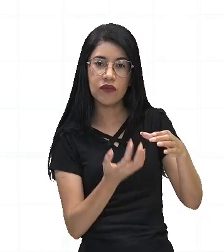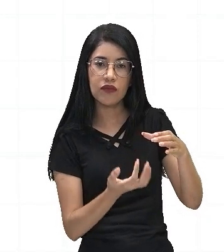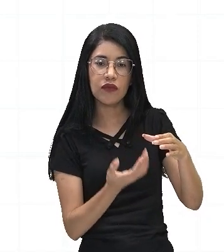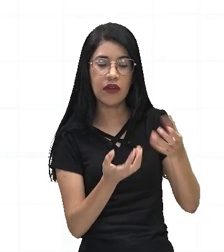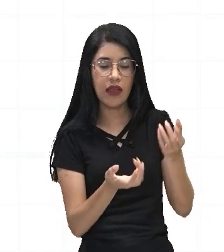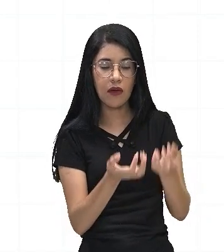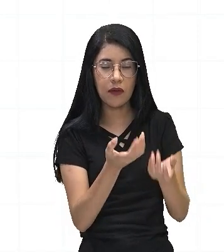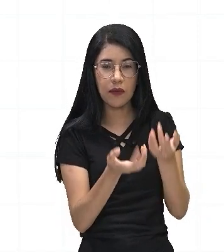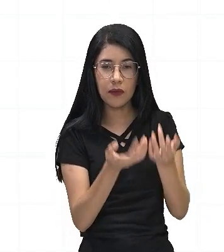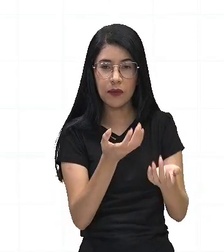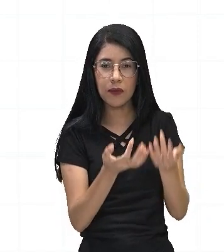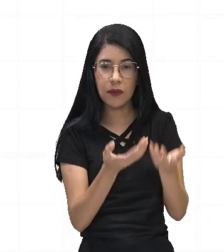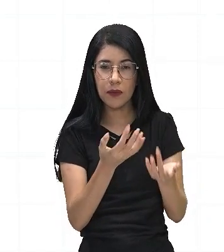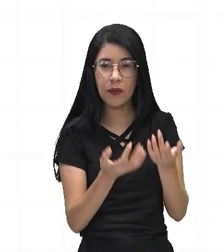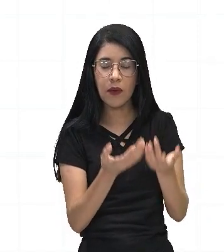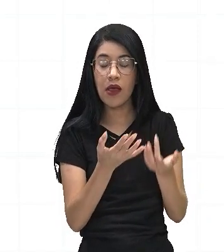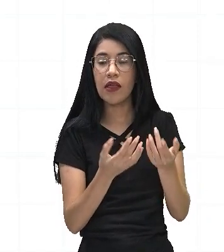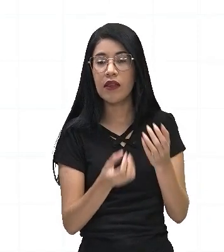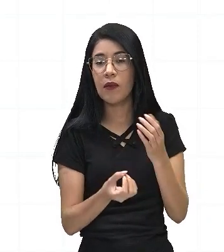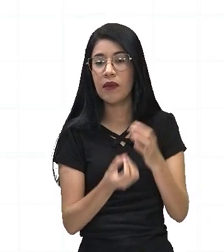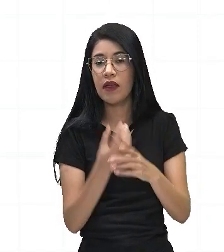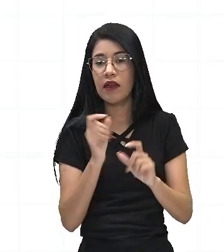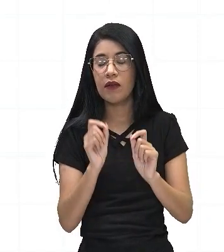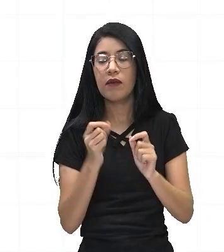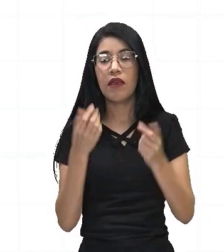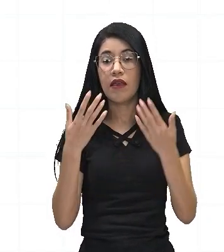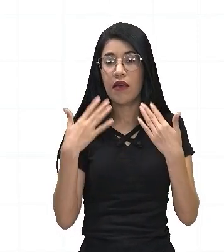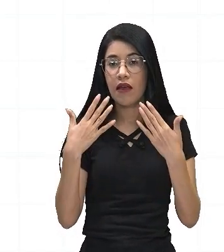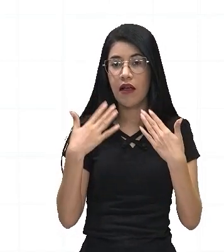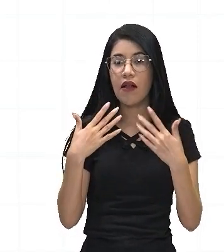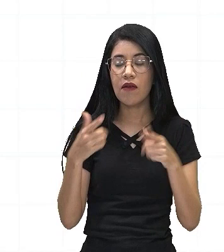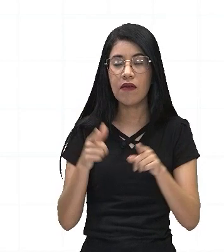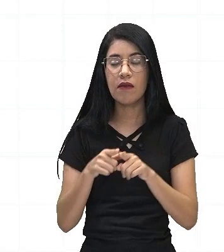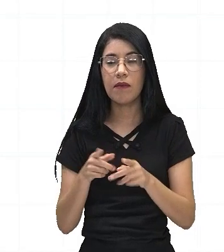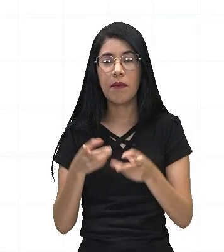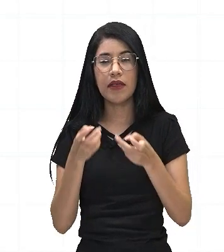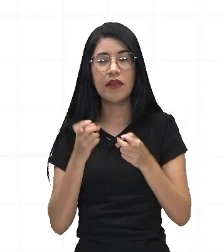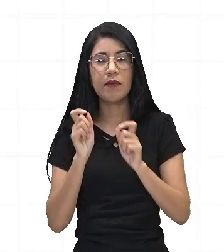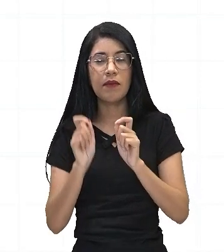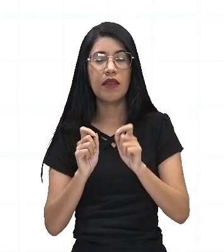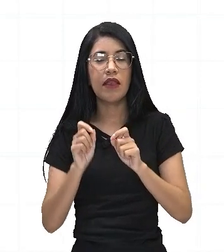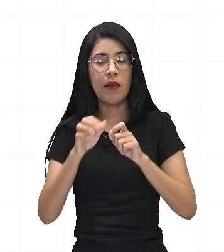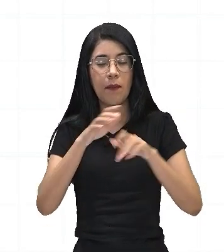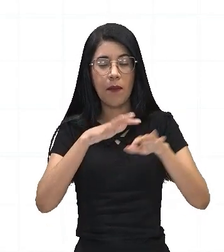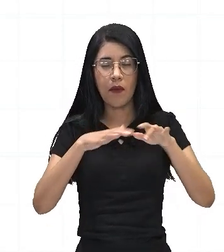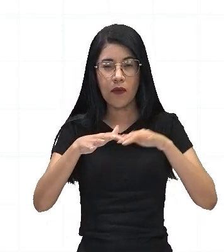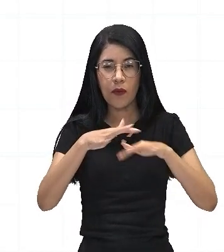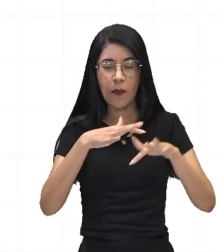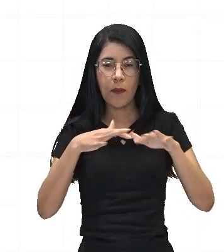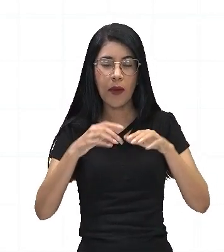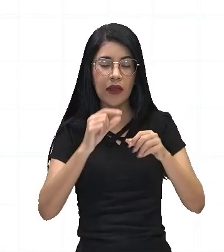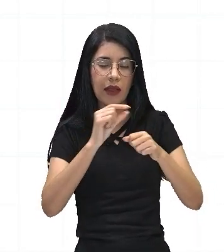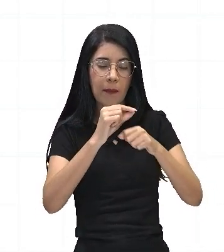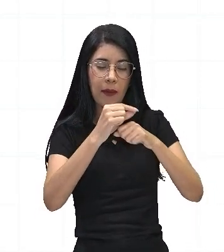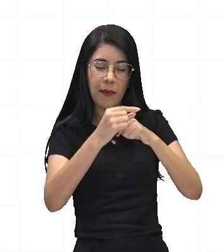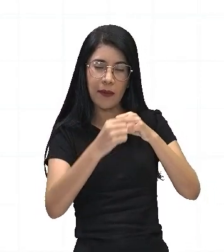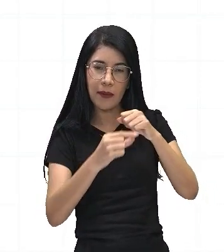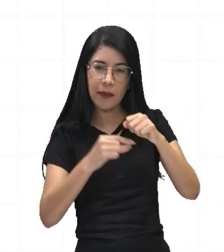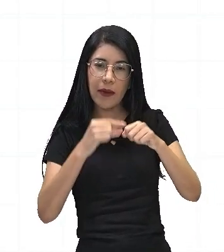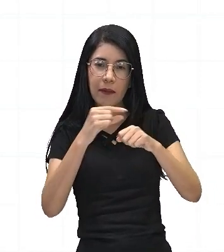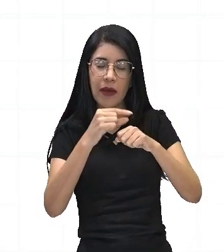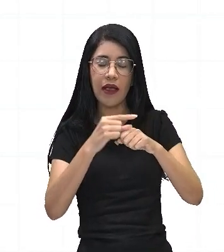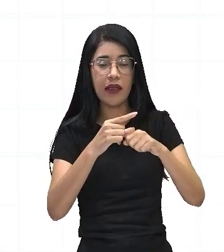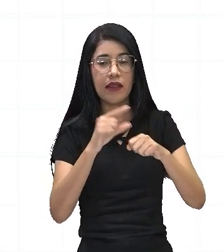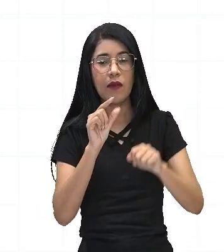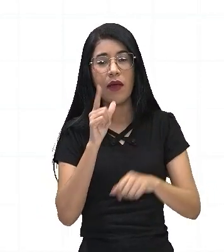ela está produzindo ali, né, calor, como a gente pôde observar. Você tem aí a movimentação dessas moléculas, a molécula da